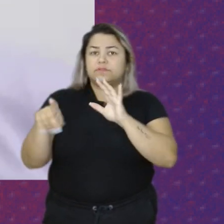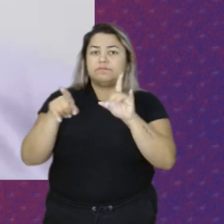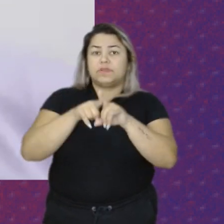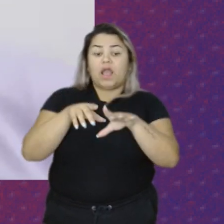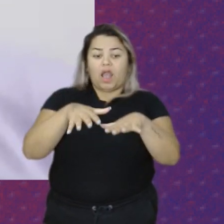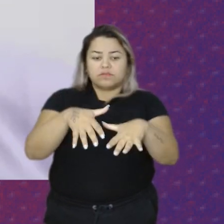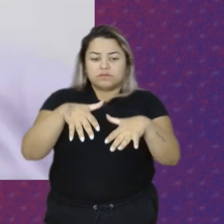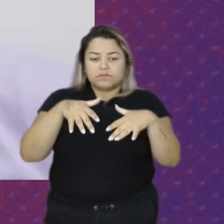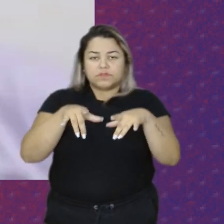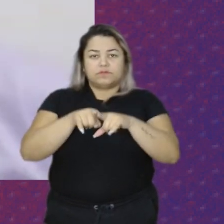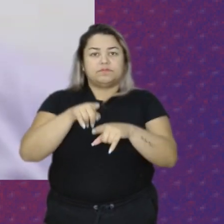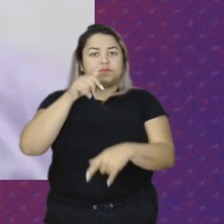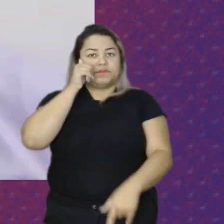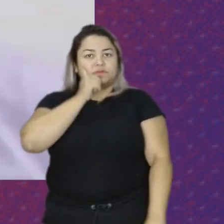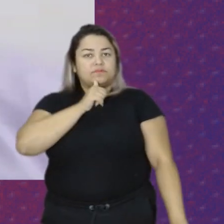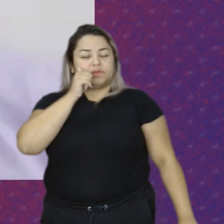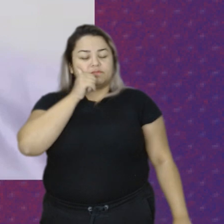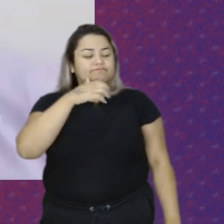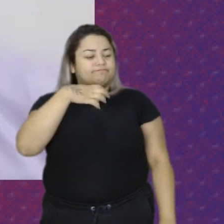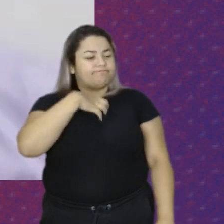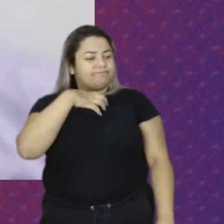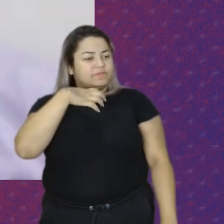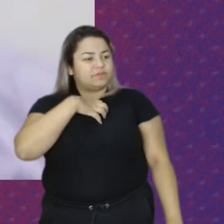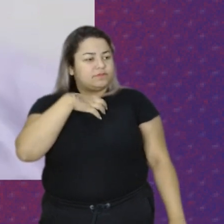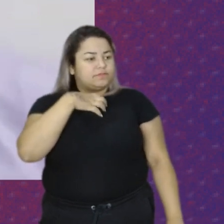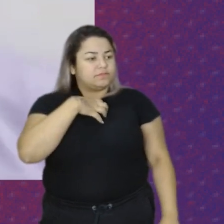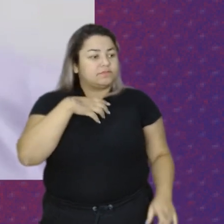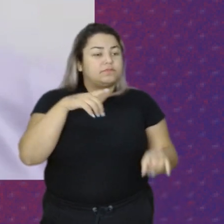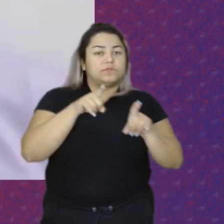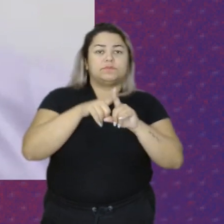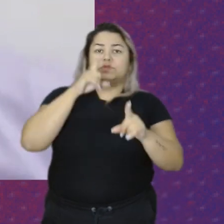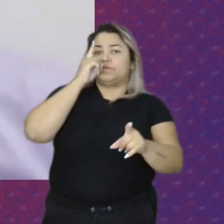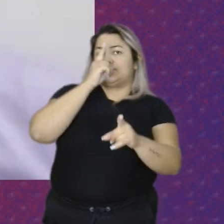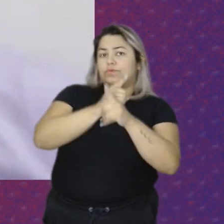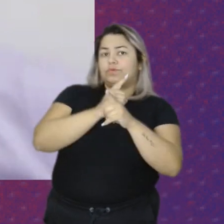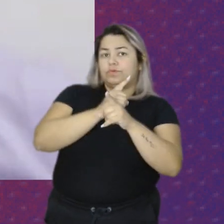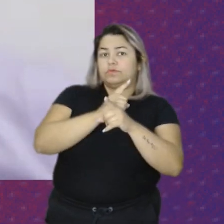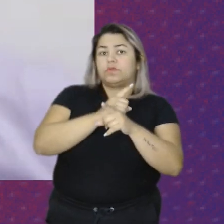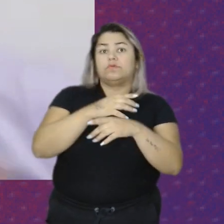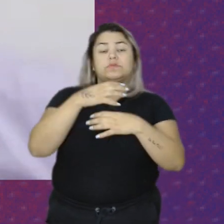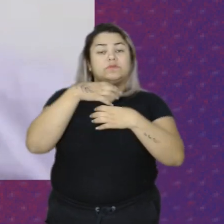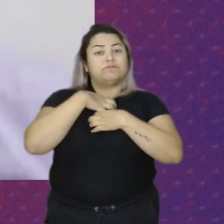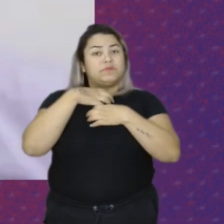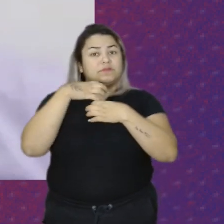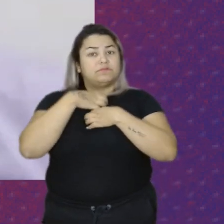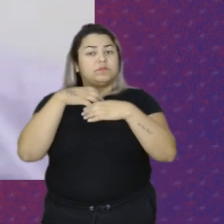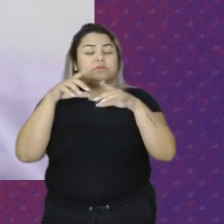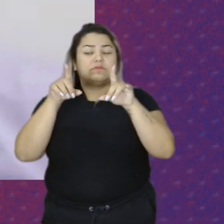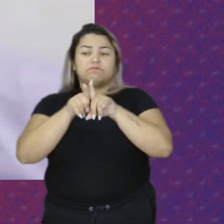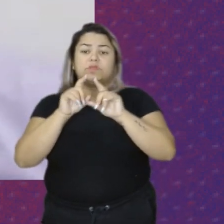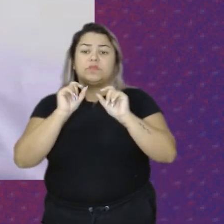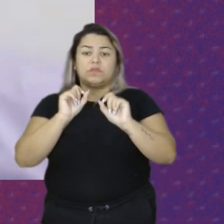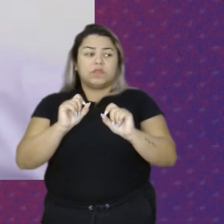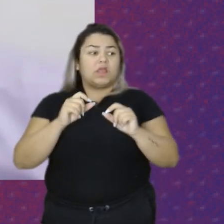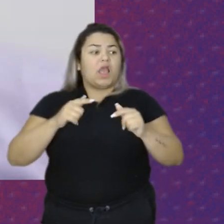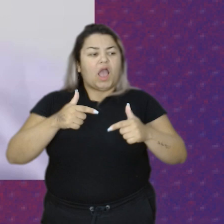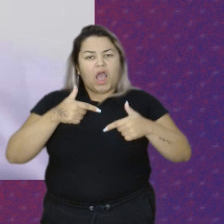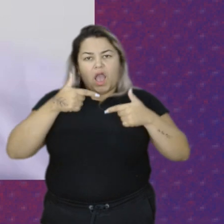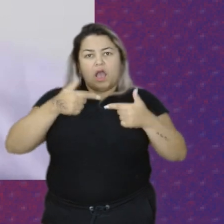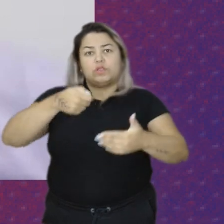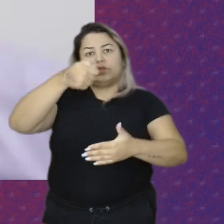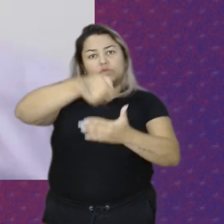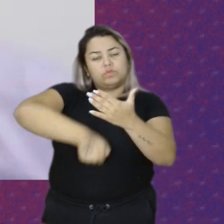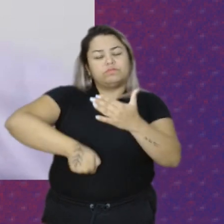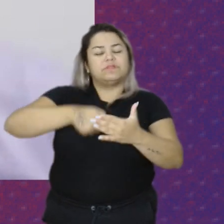marcha por parte das mulheres, é um sentimento do reencontro, é um sentimento da alegria, porque a luta ela